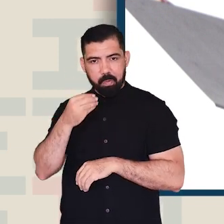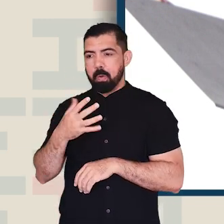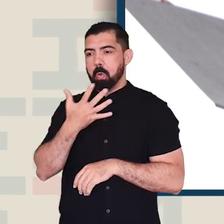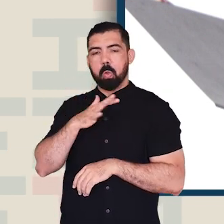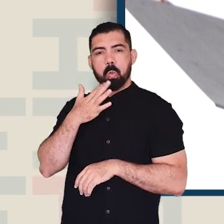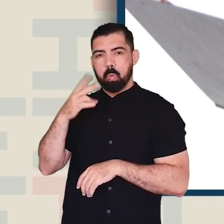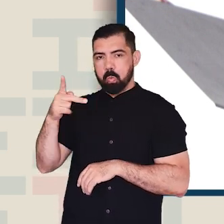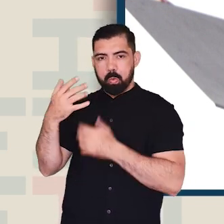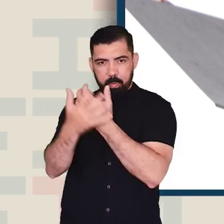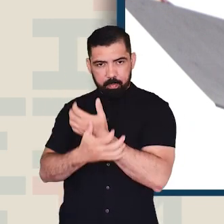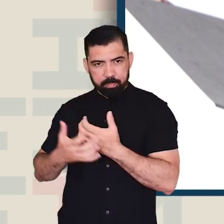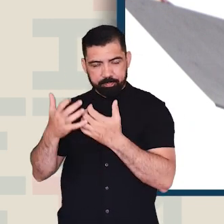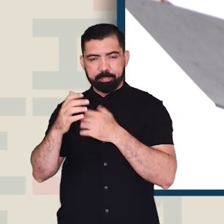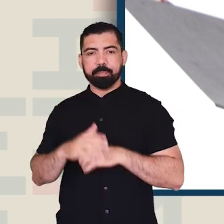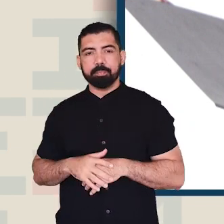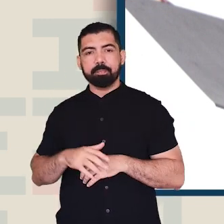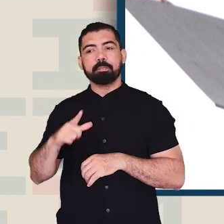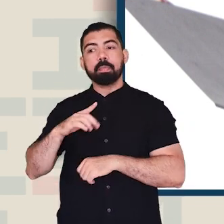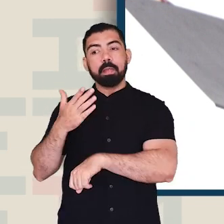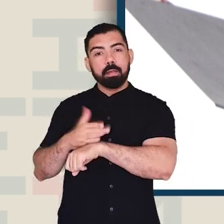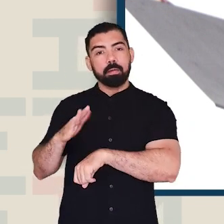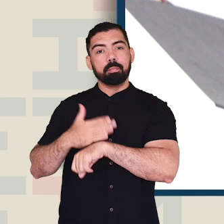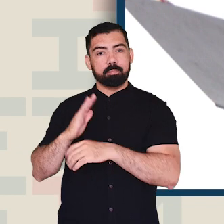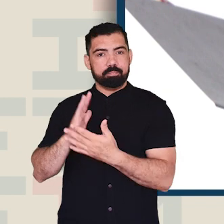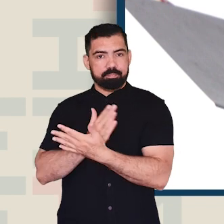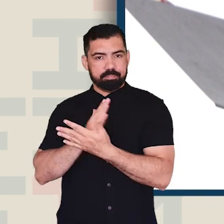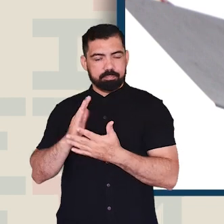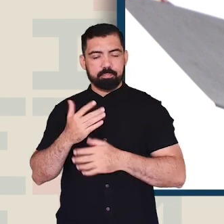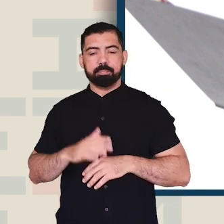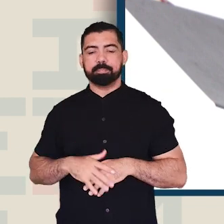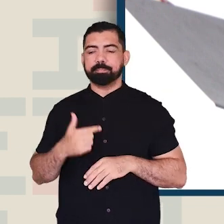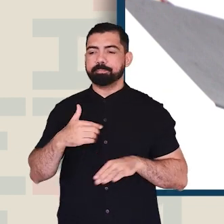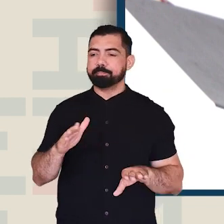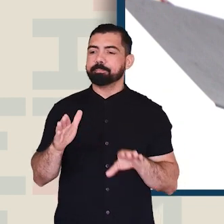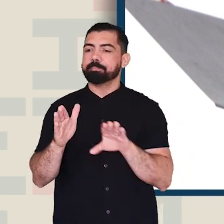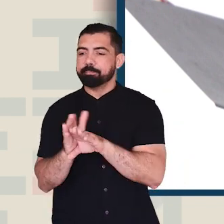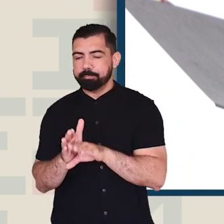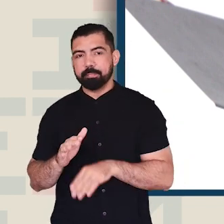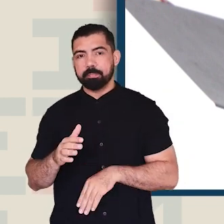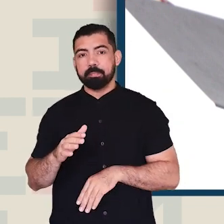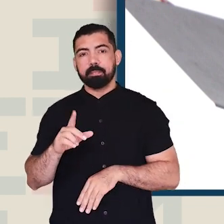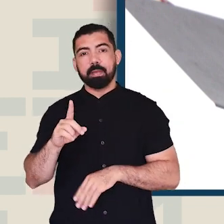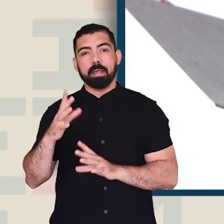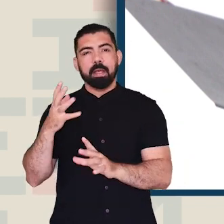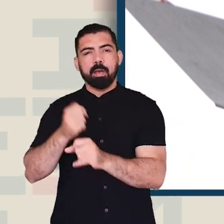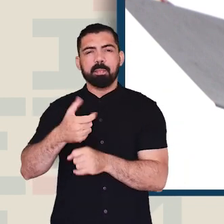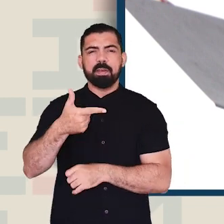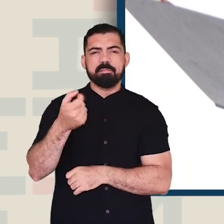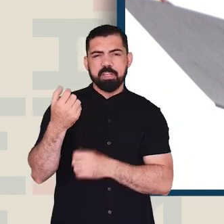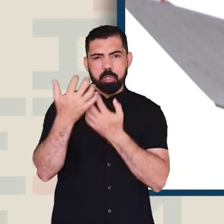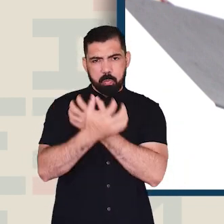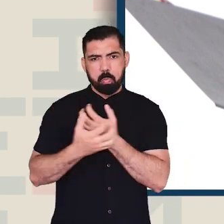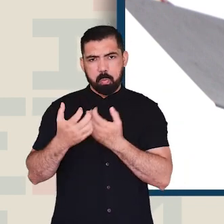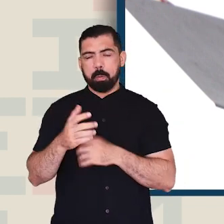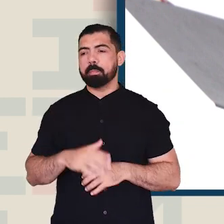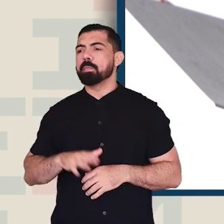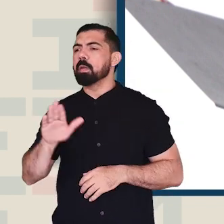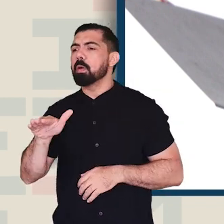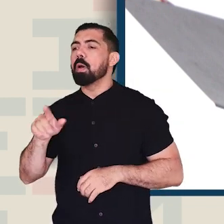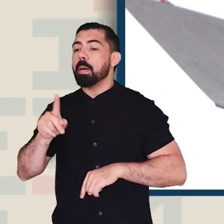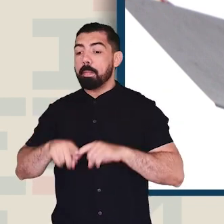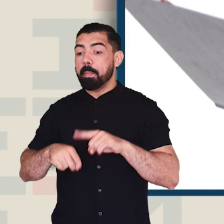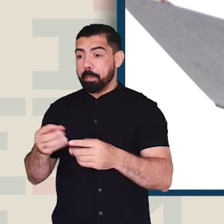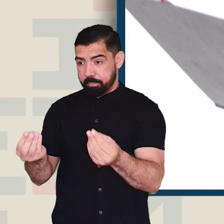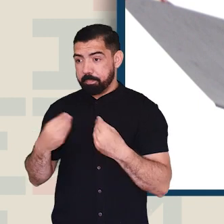e tinham alguns ensaios. Então, eu cheguei lá, eram 20 músicas, então eu tive que pedir o material